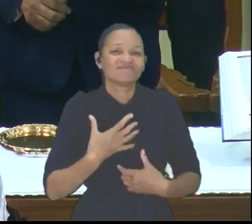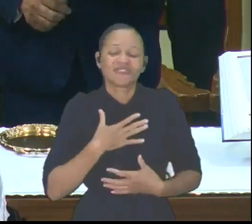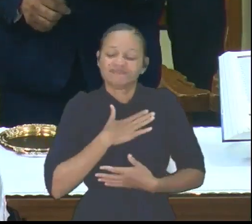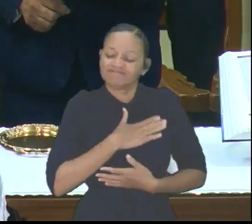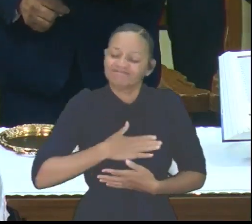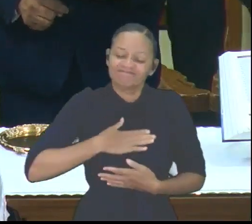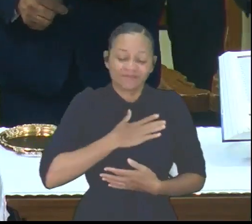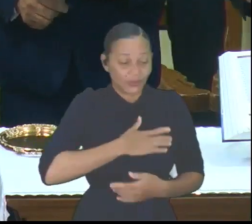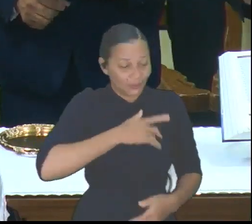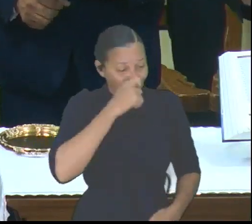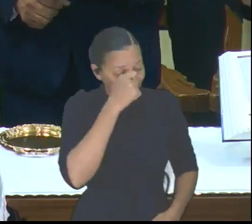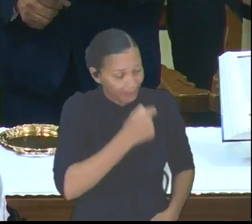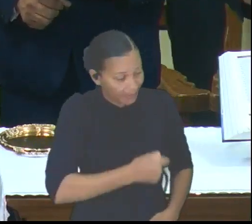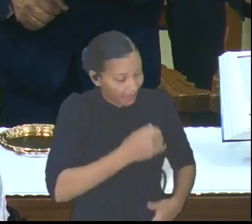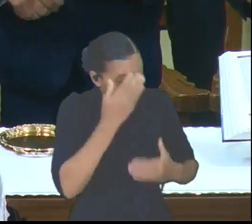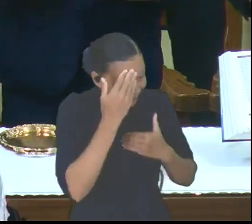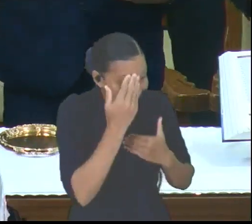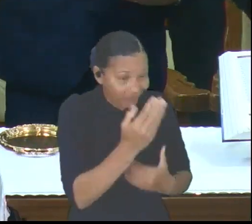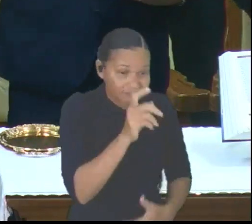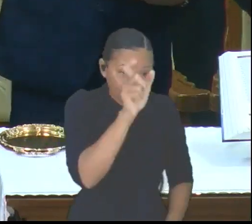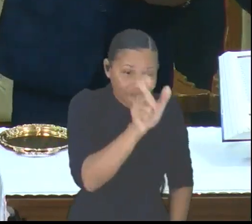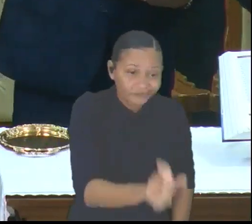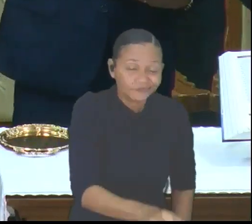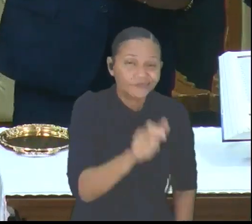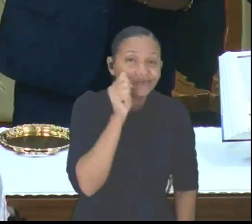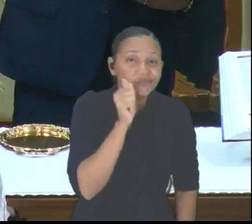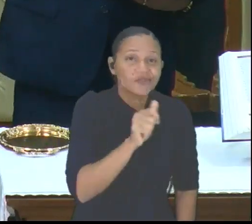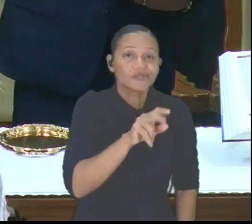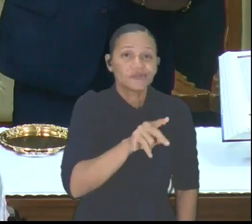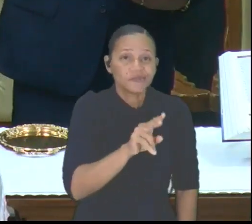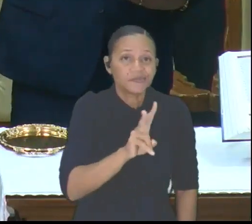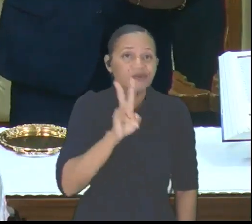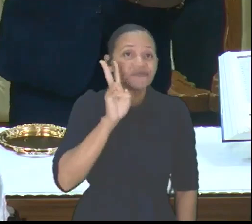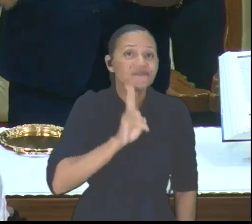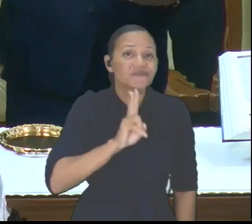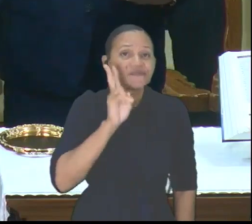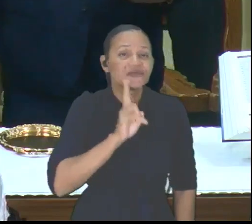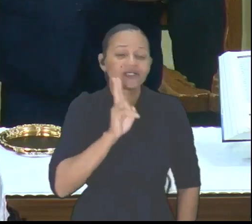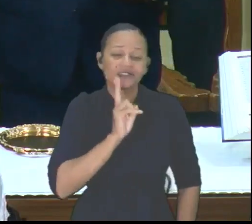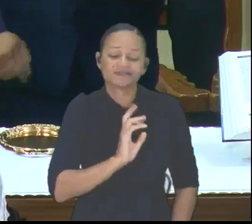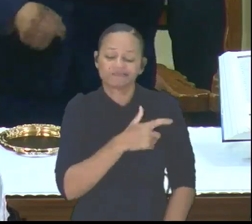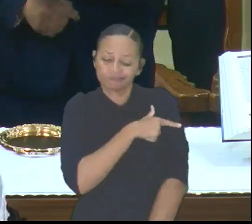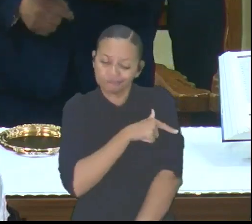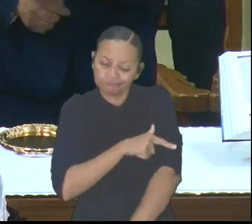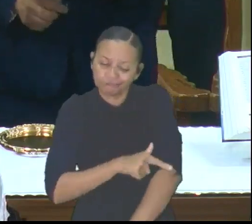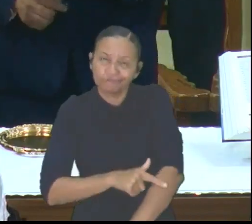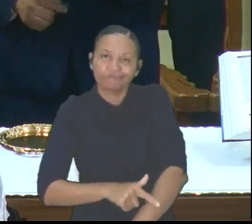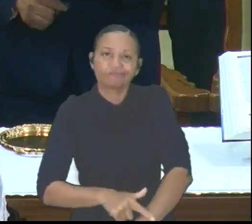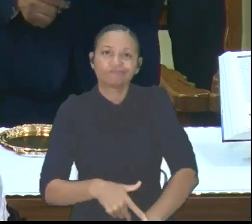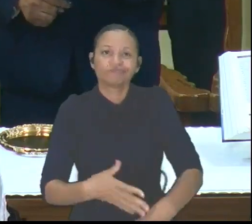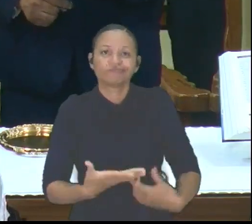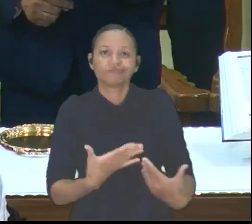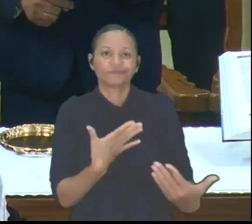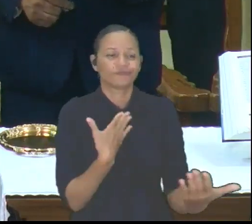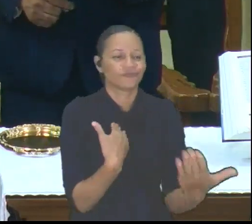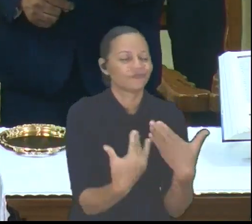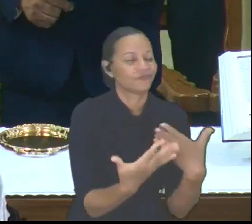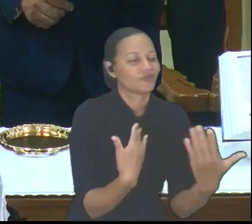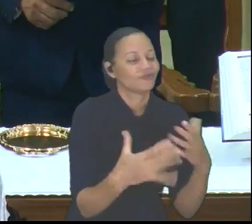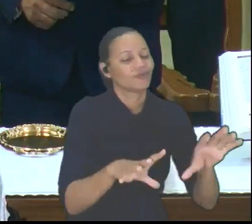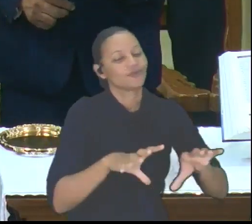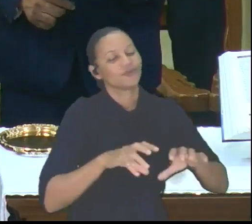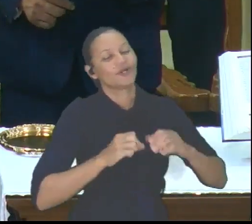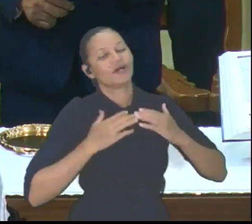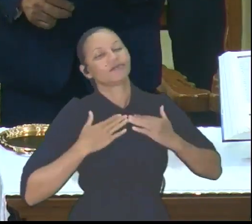honroso. Agradecer a irmã Vaninha, que nos recebeu de maneira tão gentil, só de falar com ela a alma já se